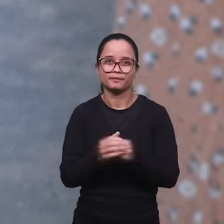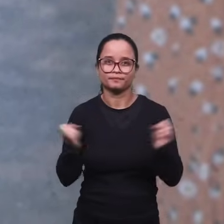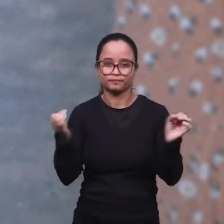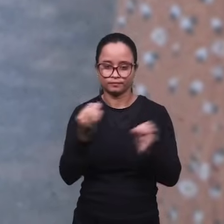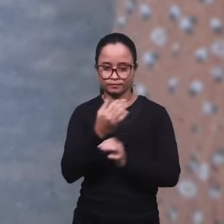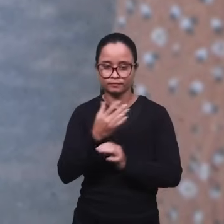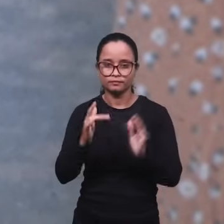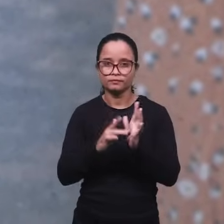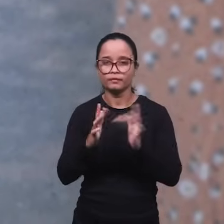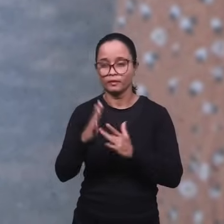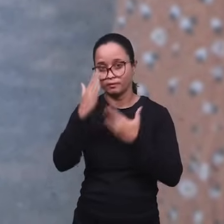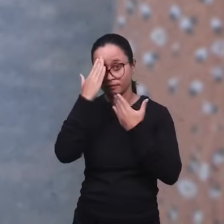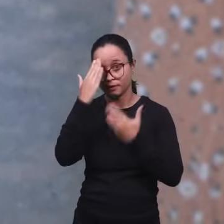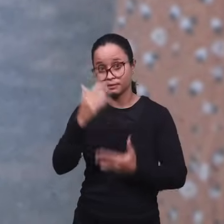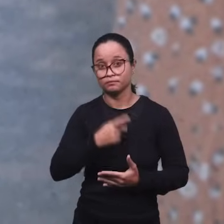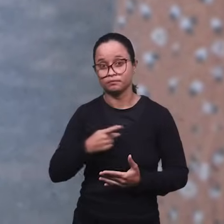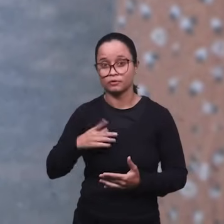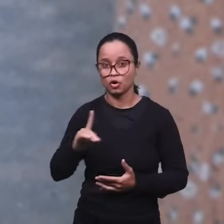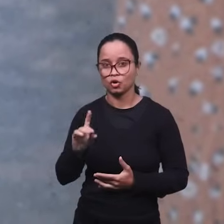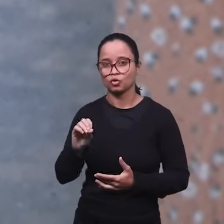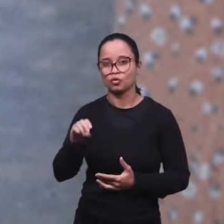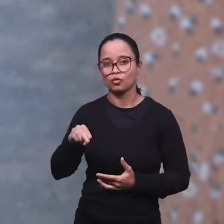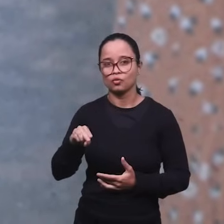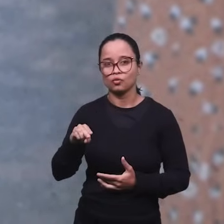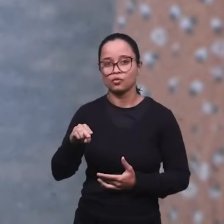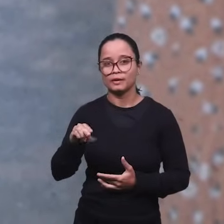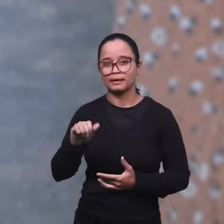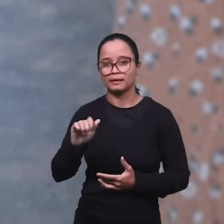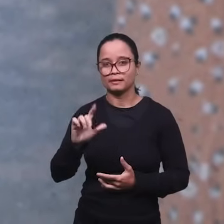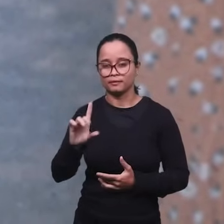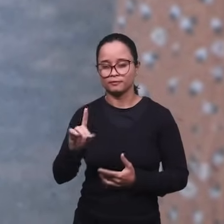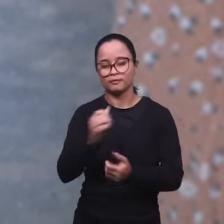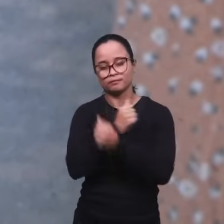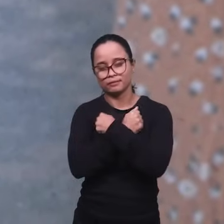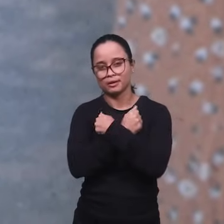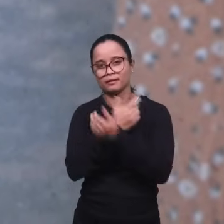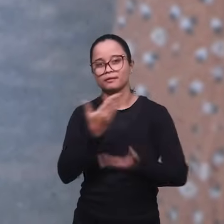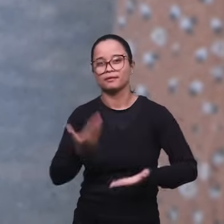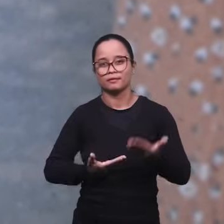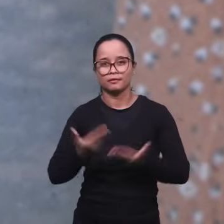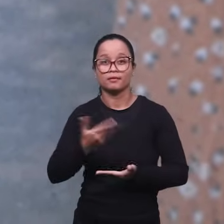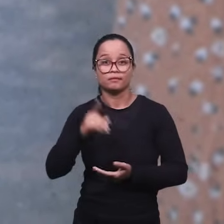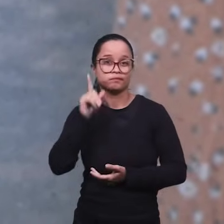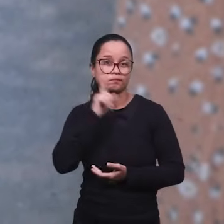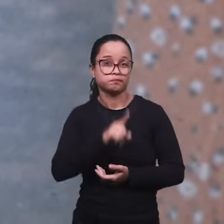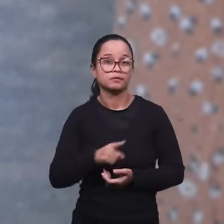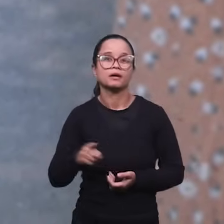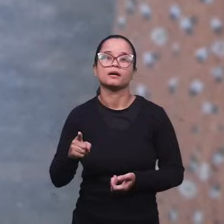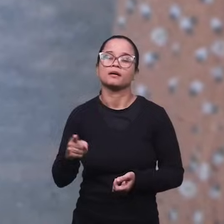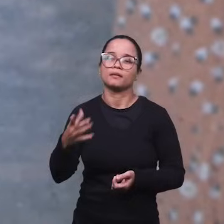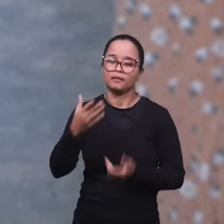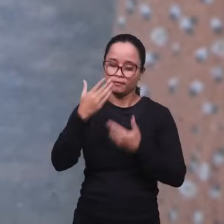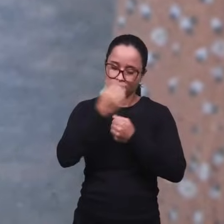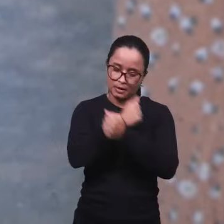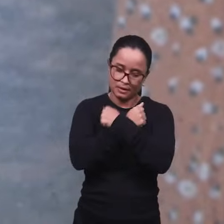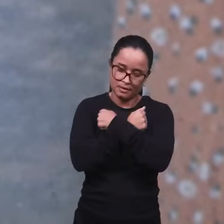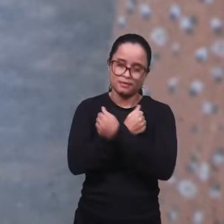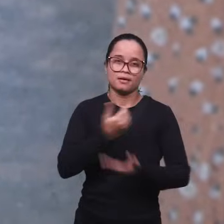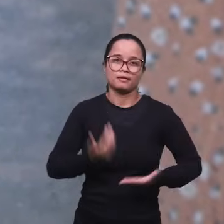Amém, glória a Jesus. Obrigado, Donald, pela sua participação. Um abraço aos irmãos dos Estados Unidos, um abraço aos irmãos em